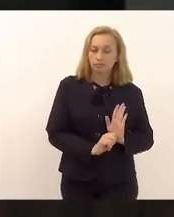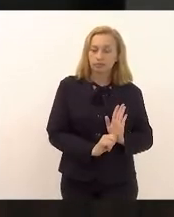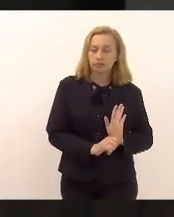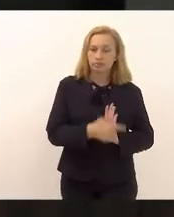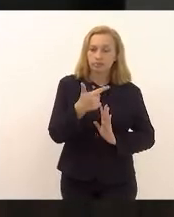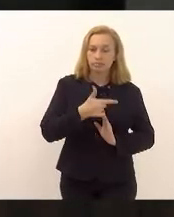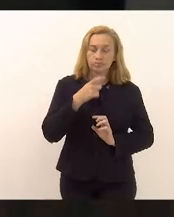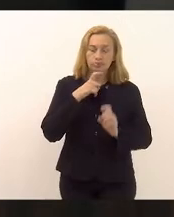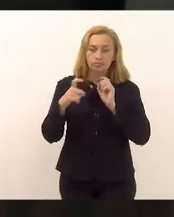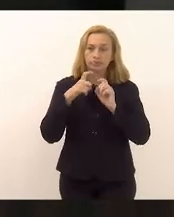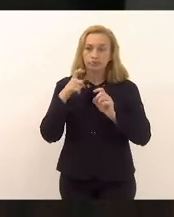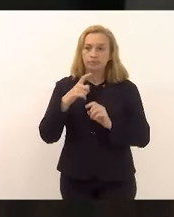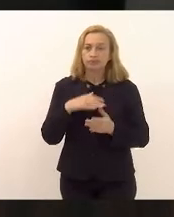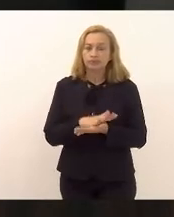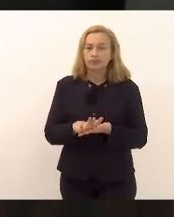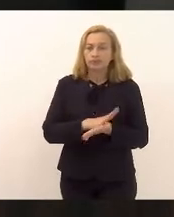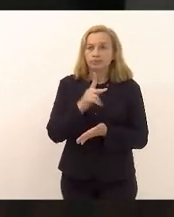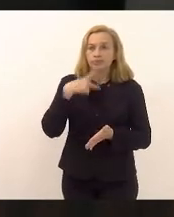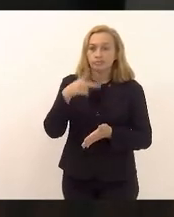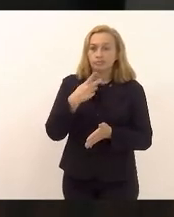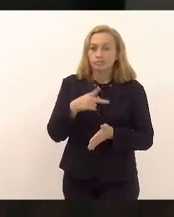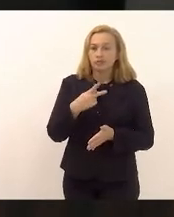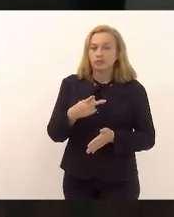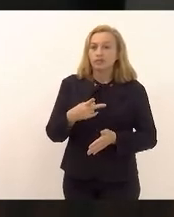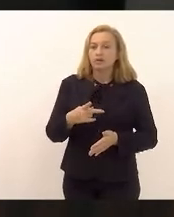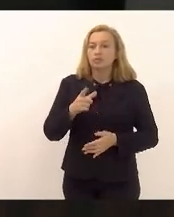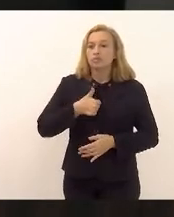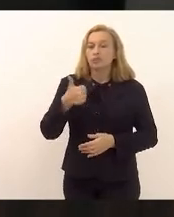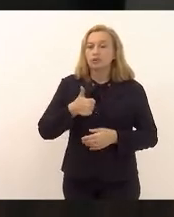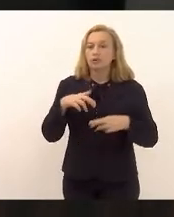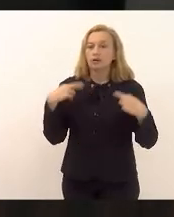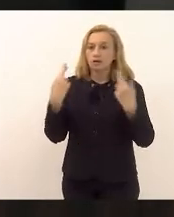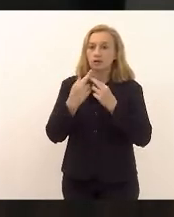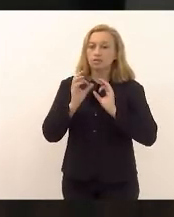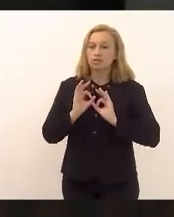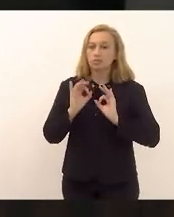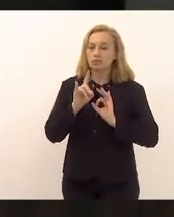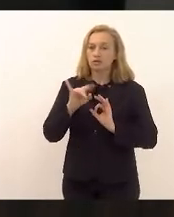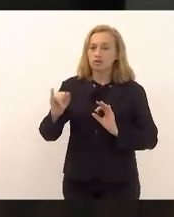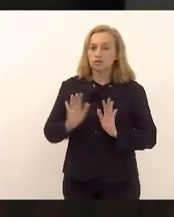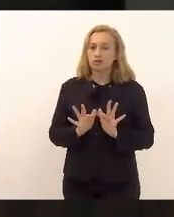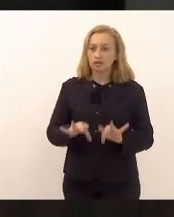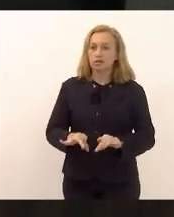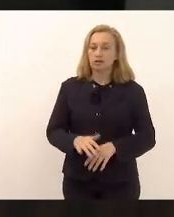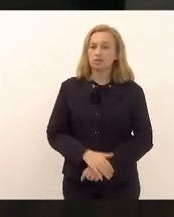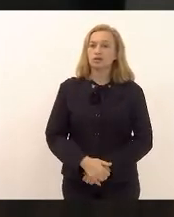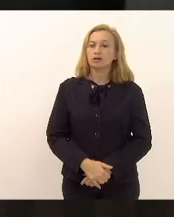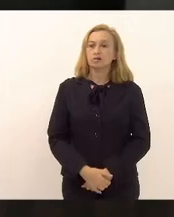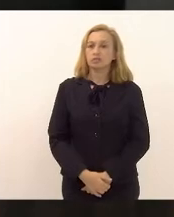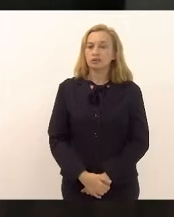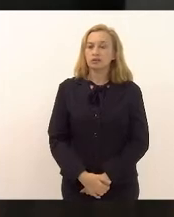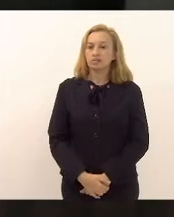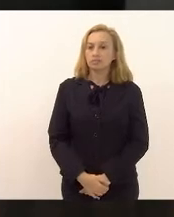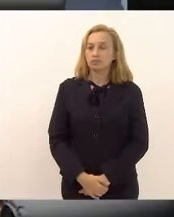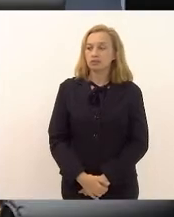segunda discussão. Nada mais a tratar na primeira sessão extraordinária do dia, a mesma está encerrada.